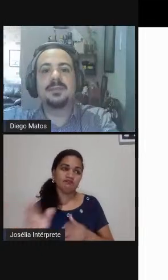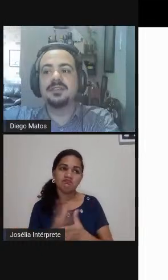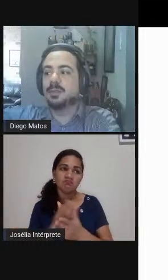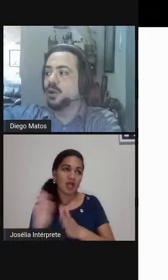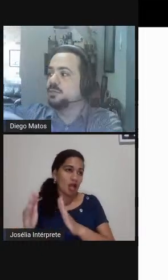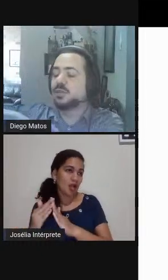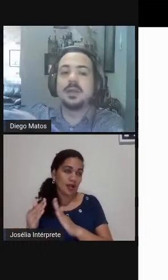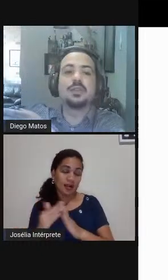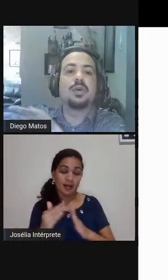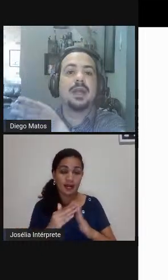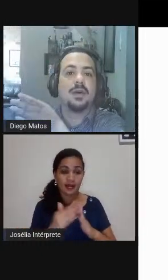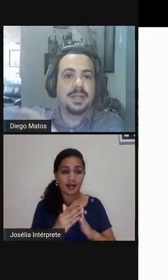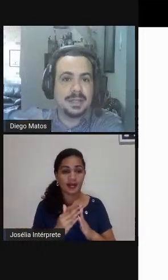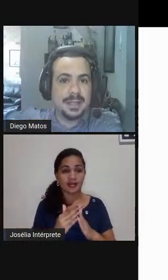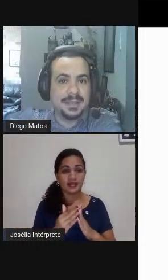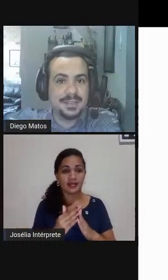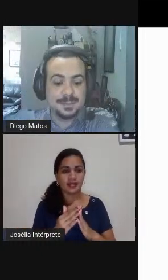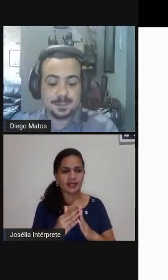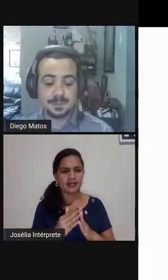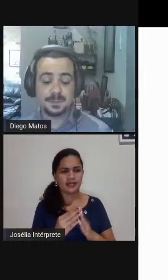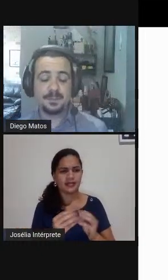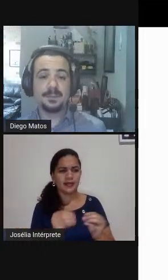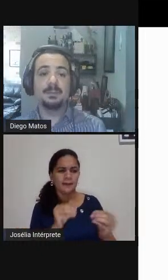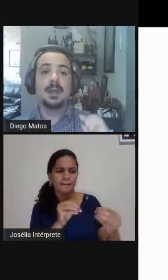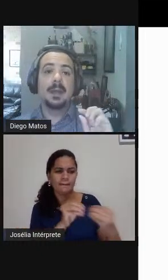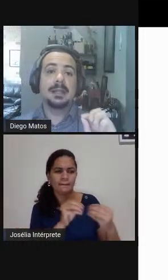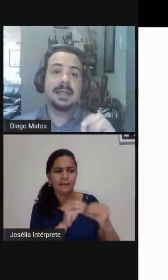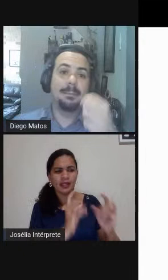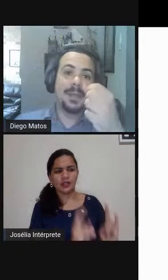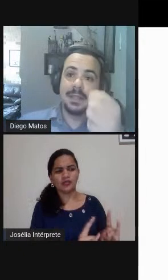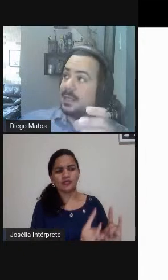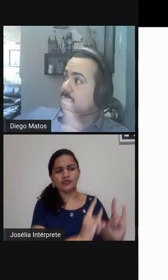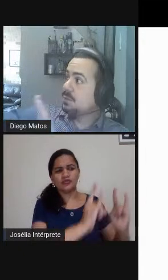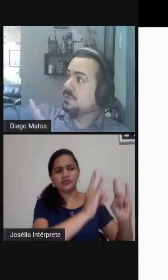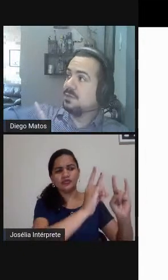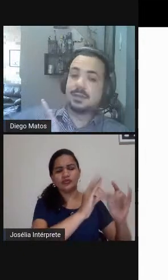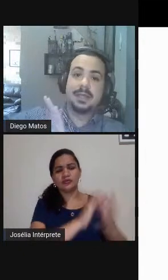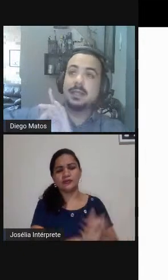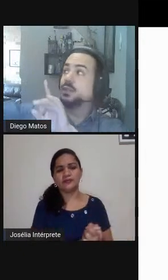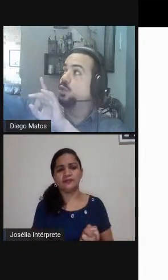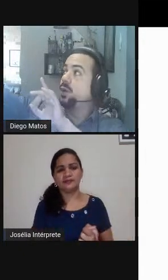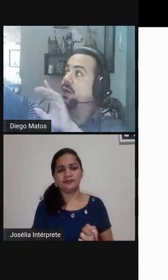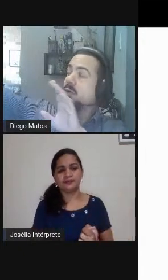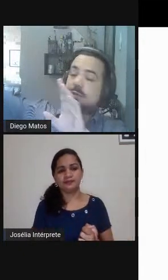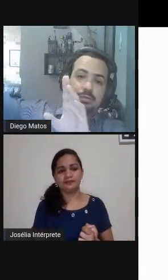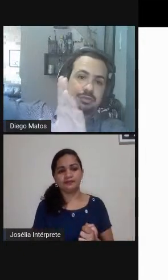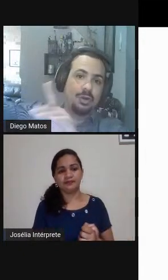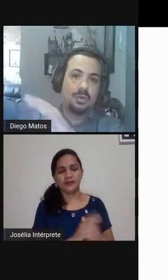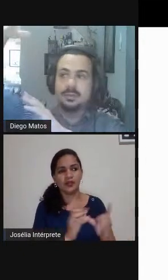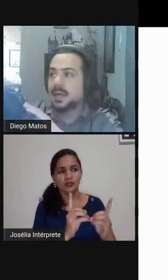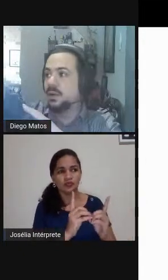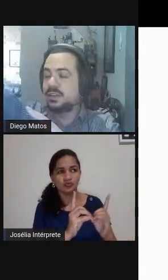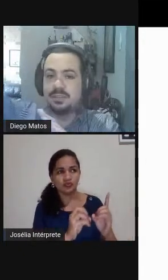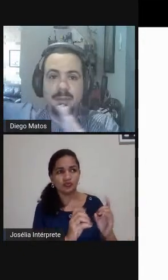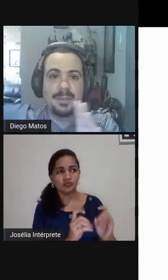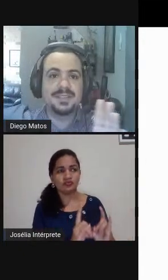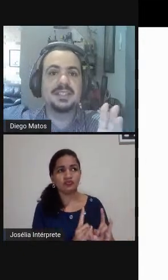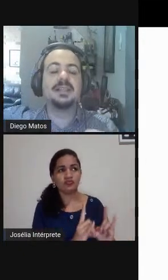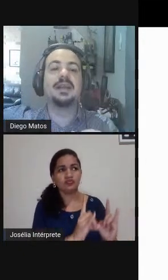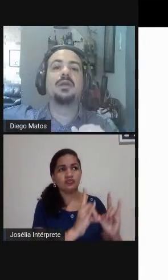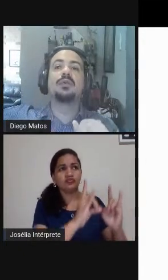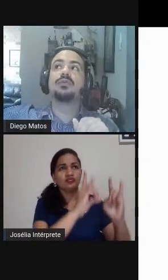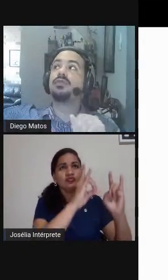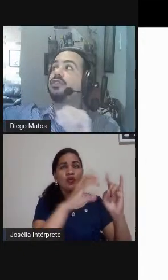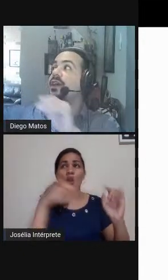residência a edificação mais próxima de uma torre eólica dessa dependendo né do ângulo do Sol da